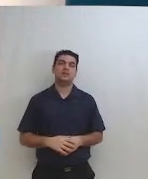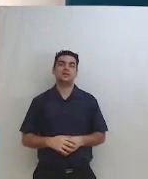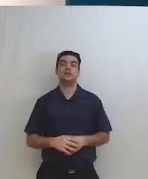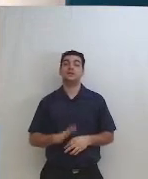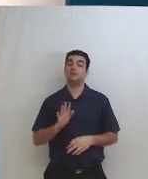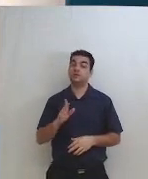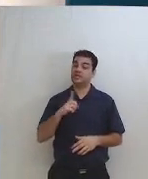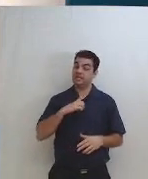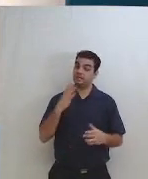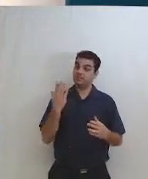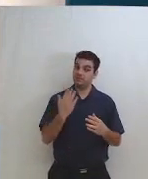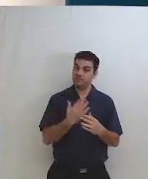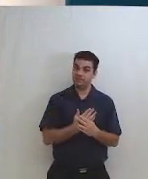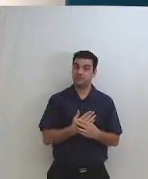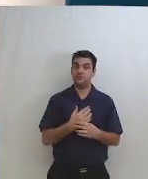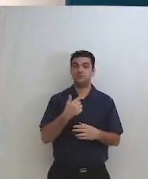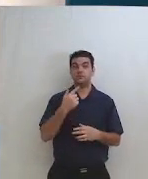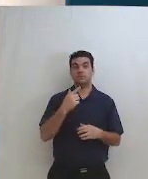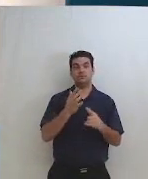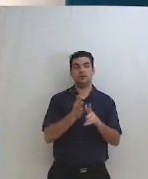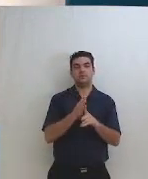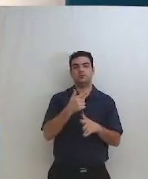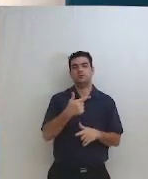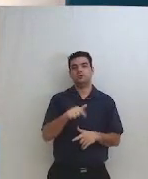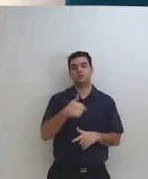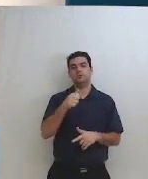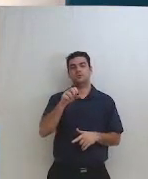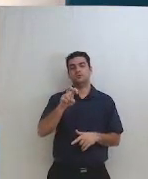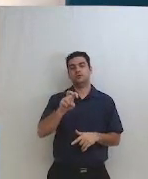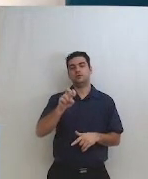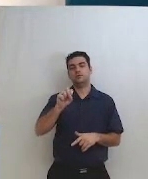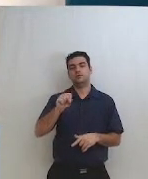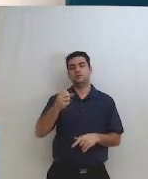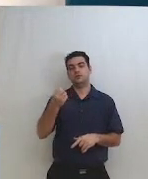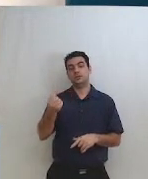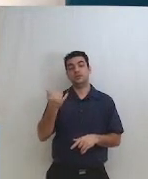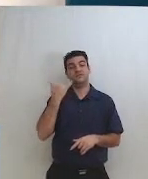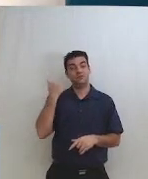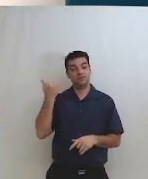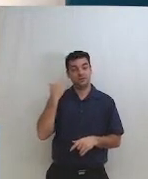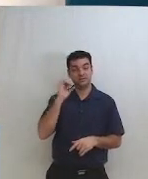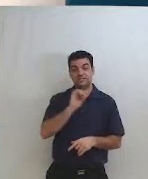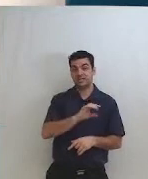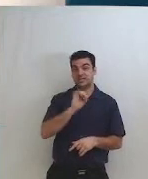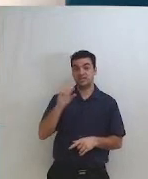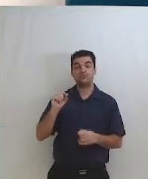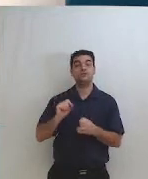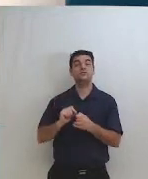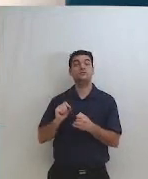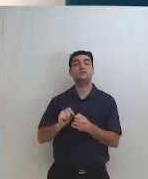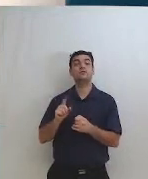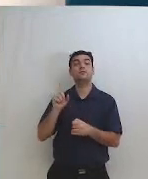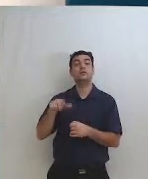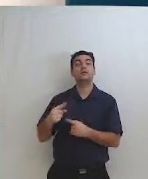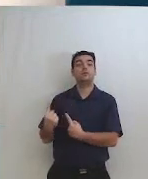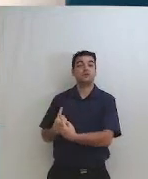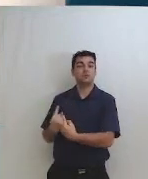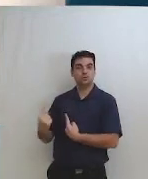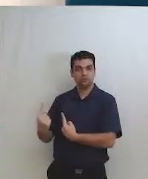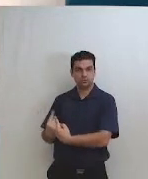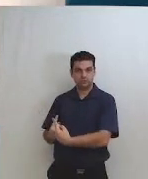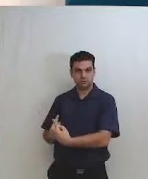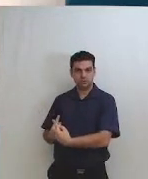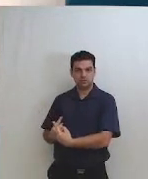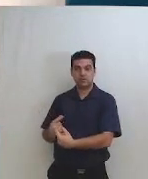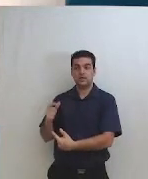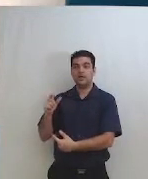folhas 2576, a informação de que as gravações foram efetuadas por um dos interlocutores, isto é, entre Pedro